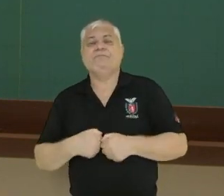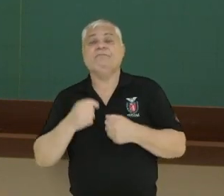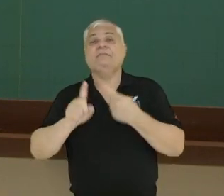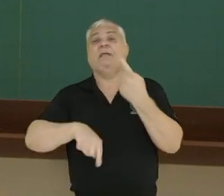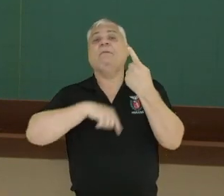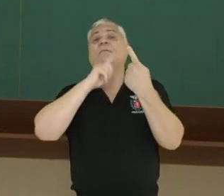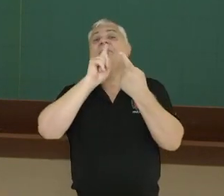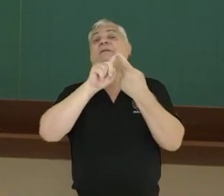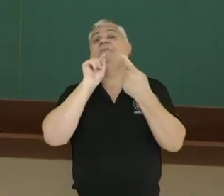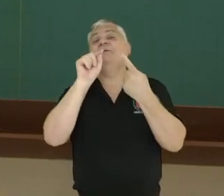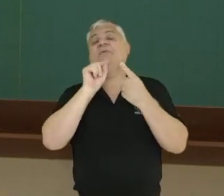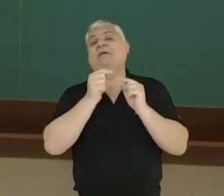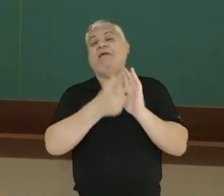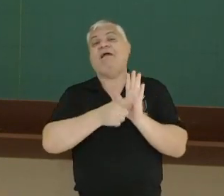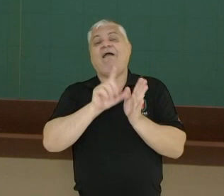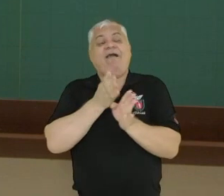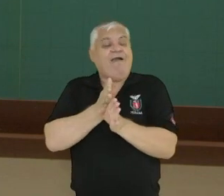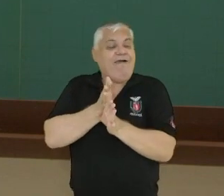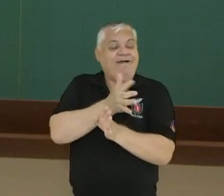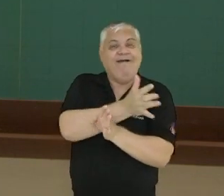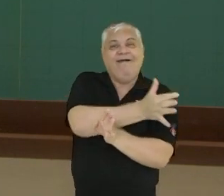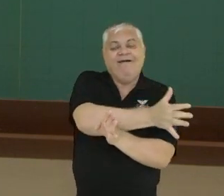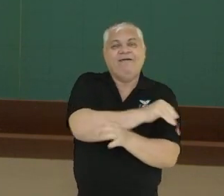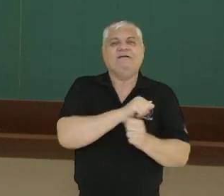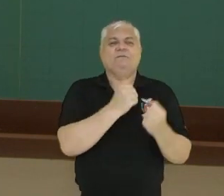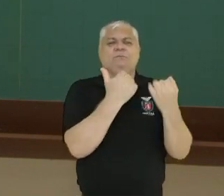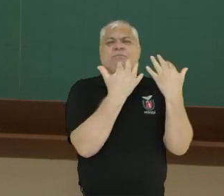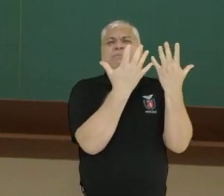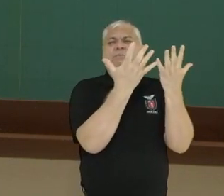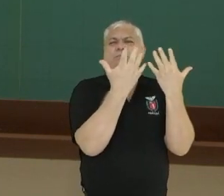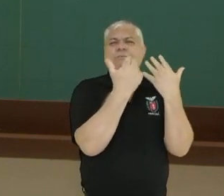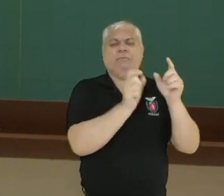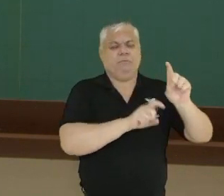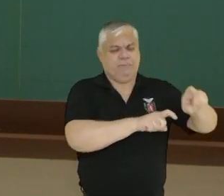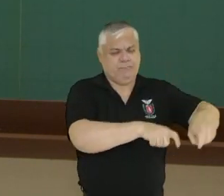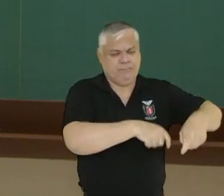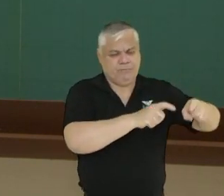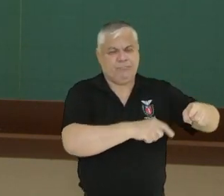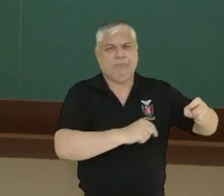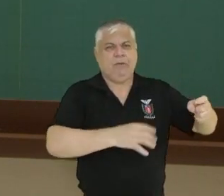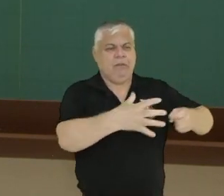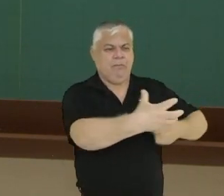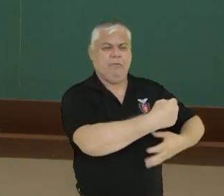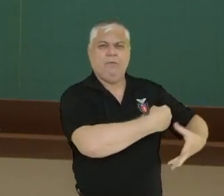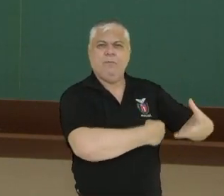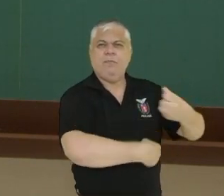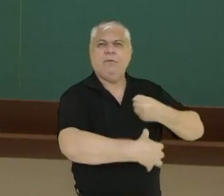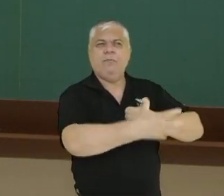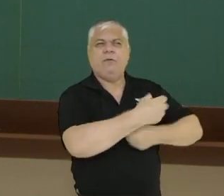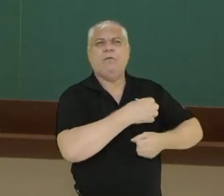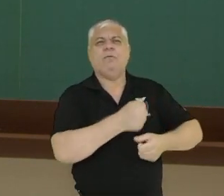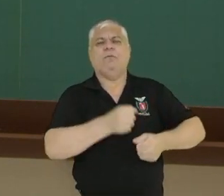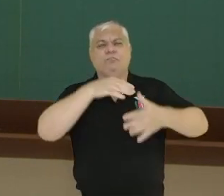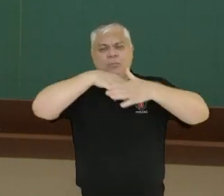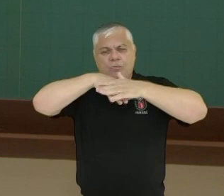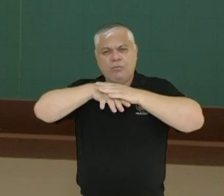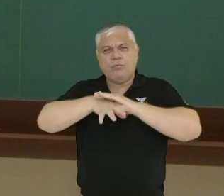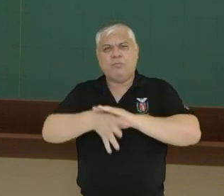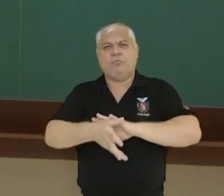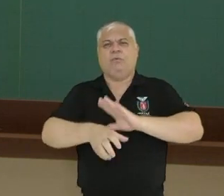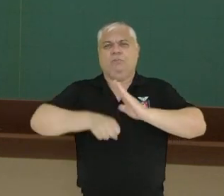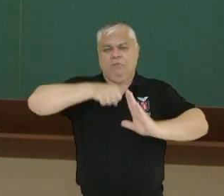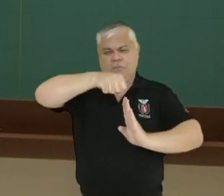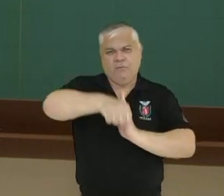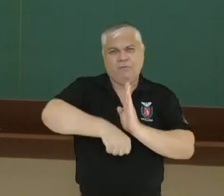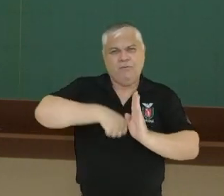um processo anterior. Então, você tem o trigo, o plantio, a colheita, os moinhos, a